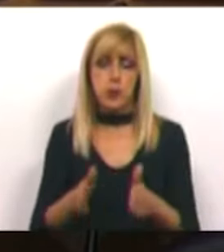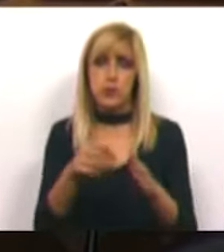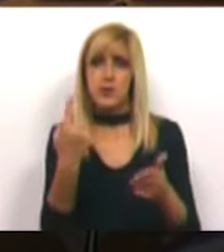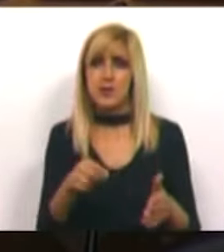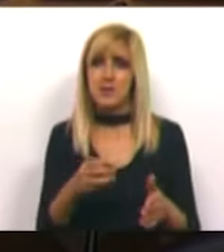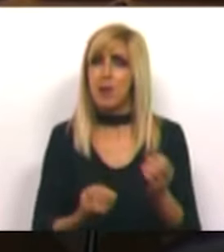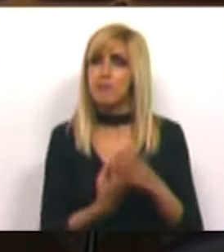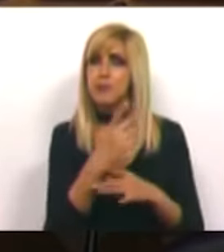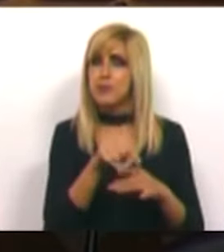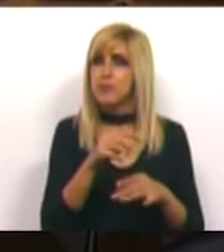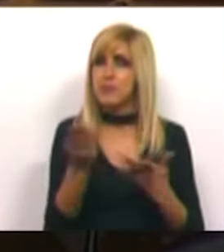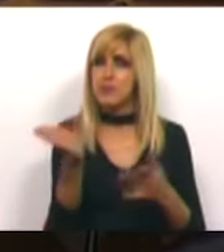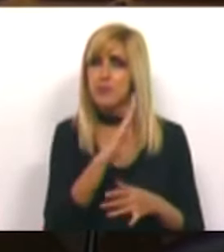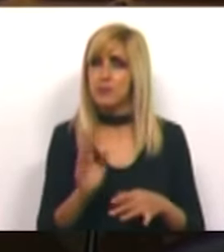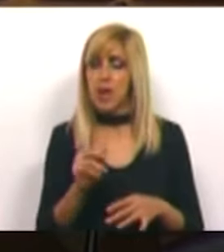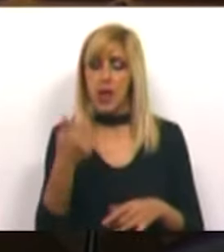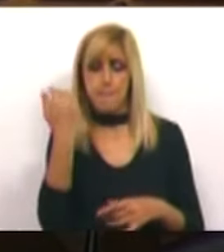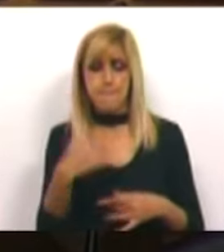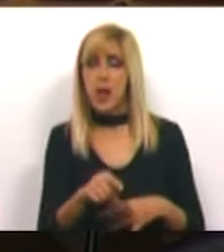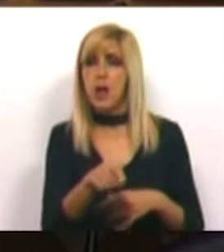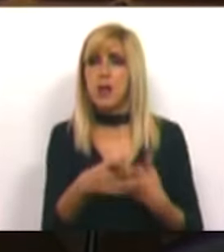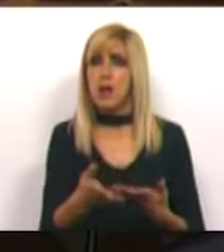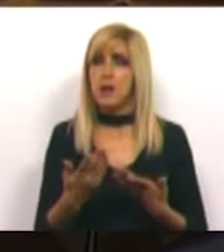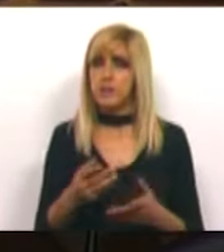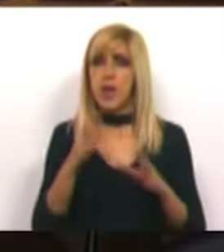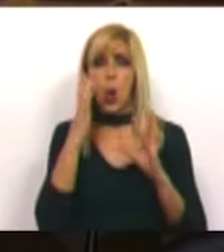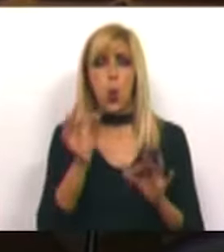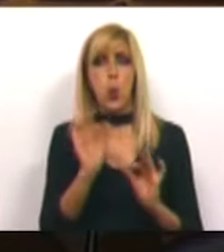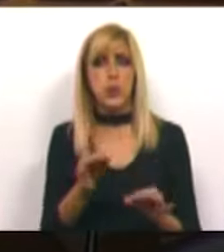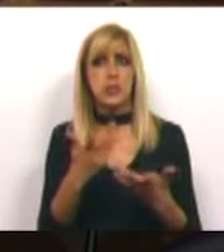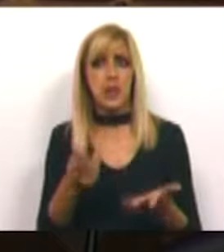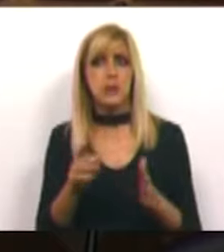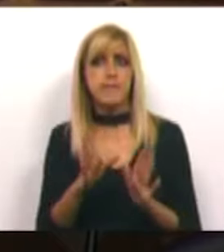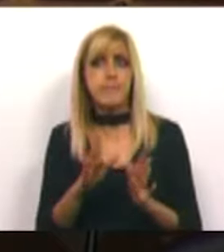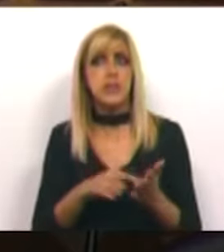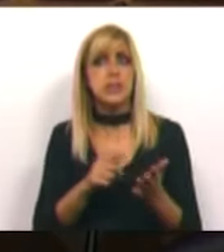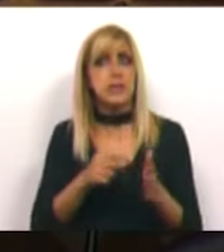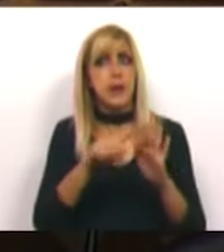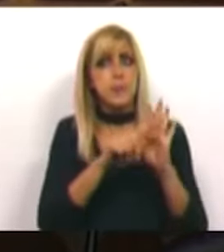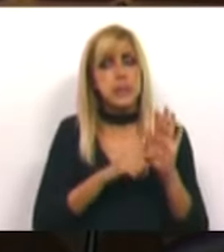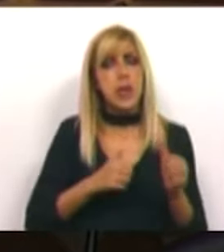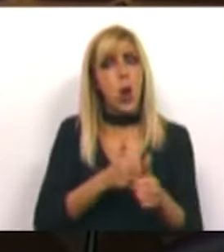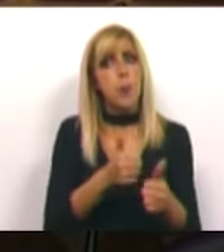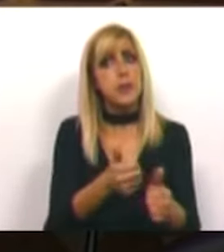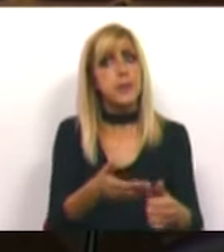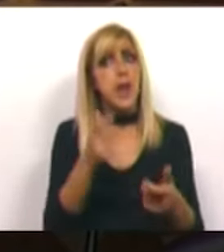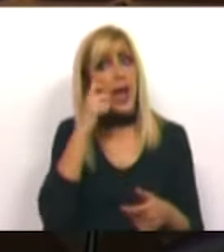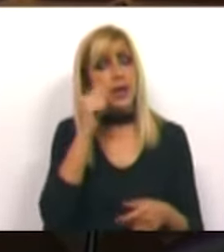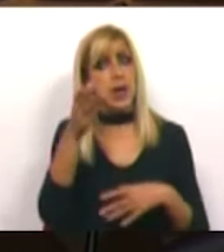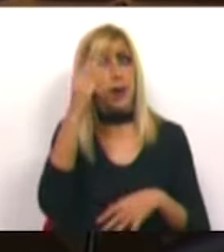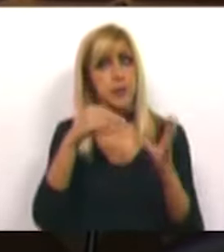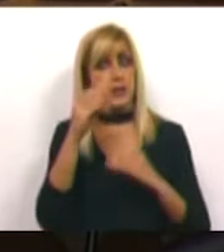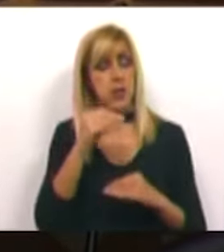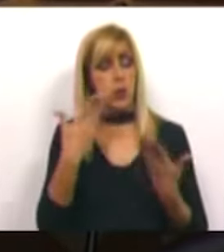tem origem num procedimento errado, desde que se acautelem as necessárias medidas de acompanhamento a quem aprendeu e a